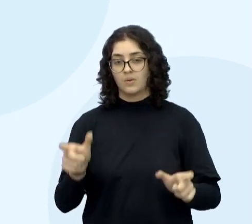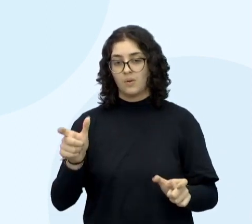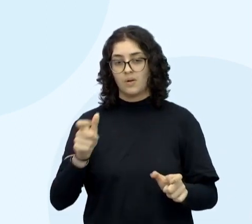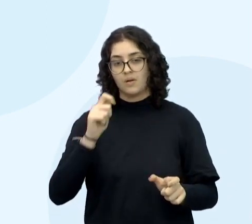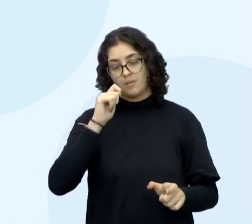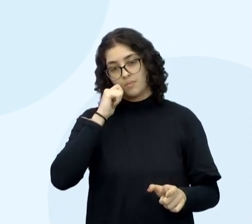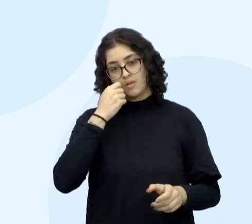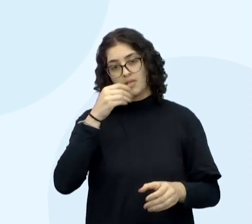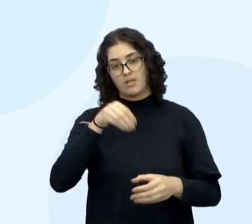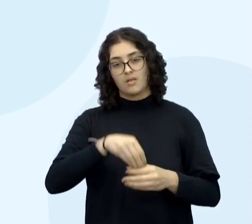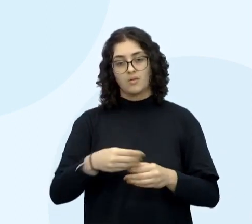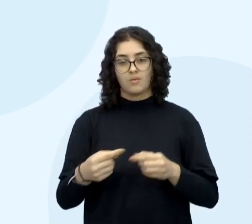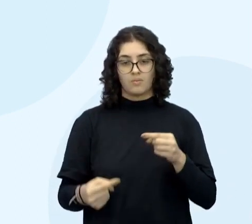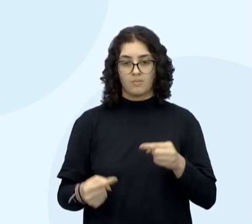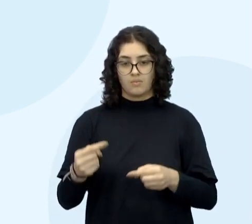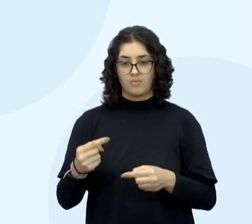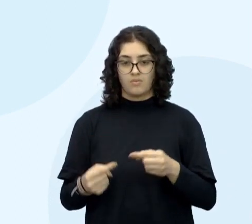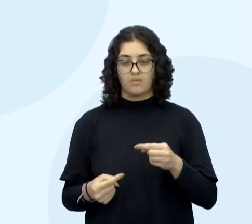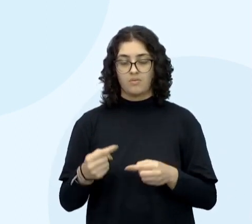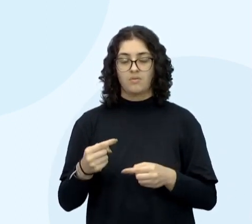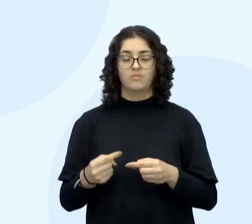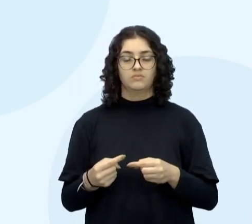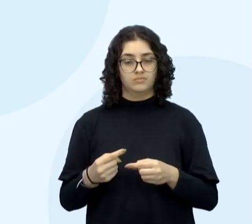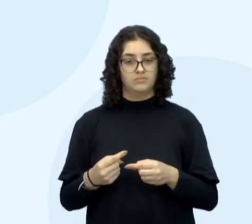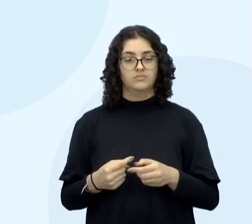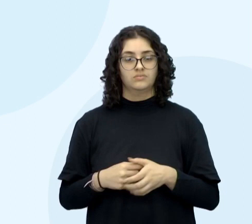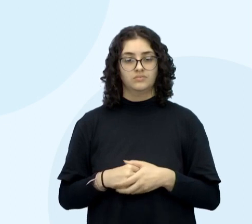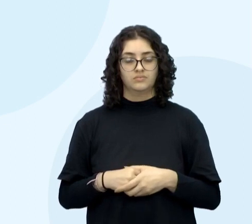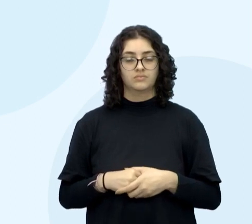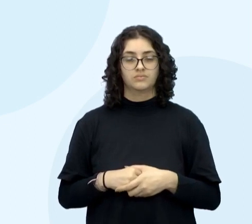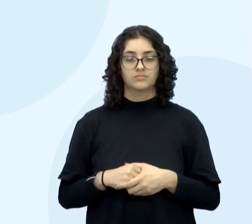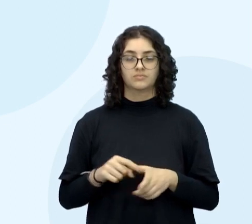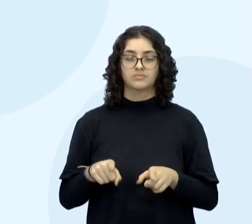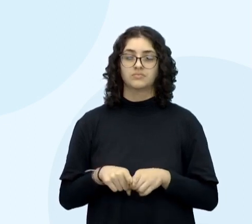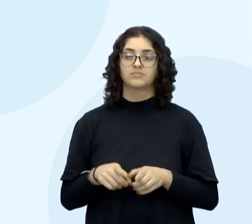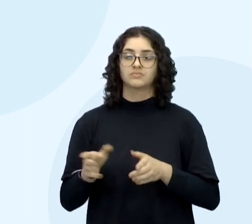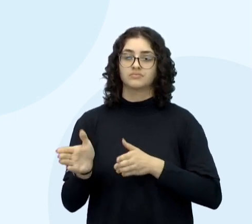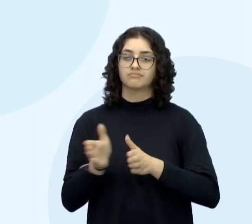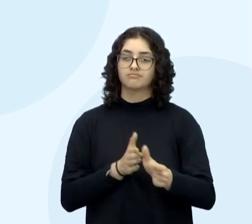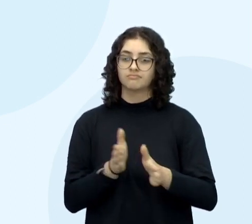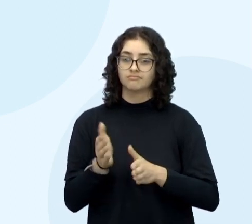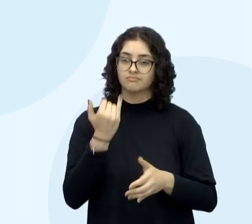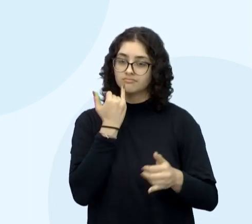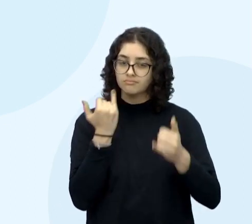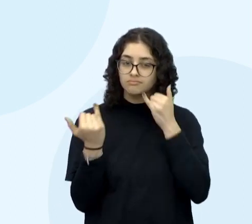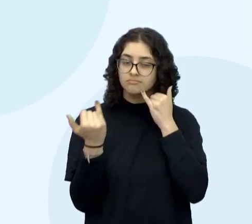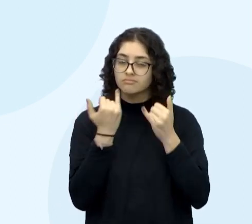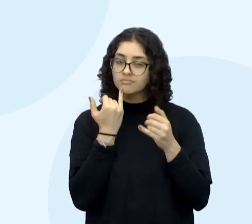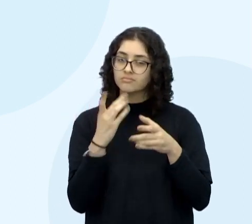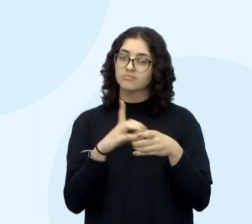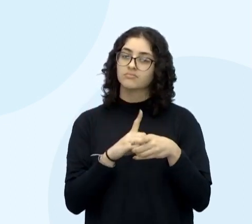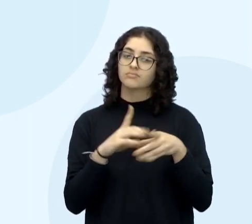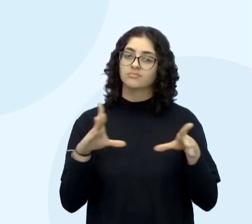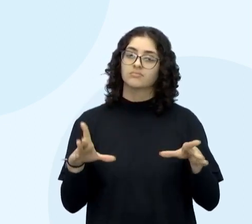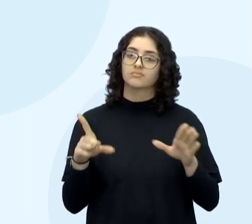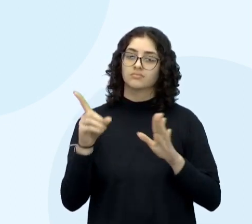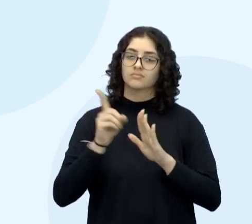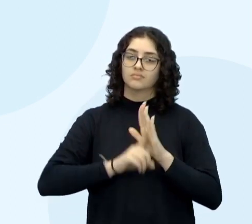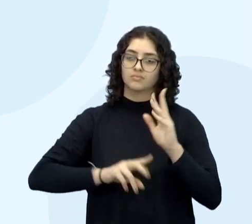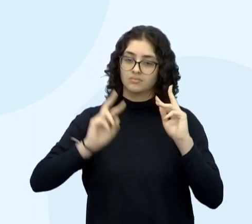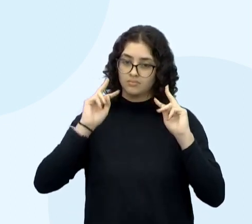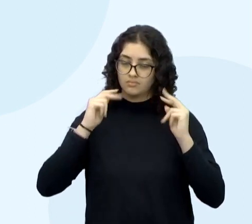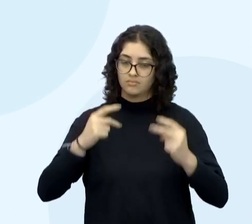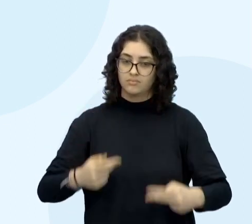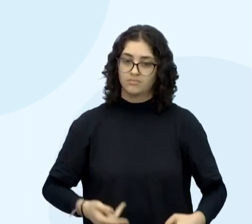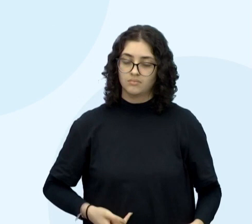e mulheres na política? Praticamente você já respondeu. E o acesso à informação, à democracia e aos